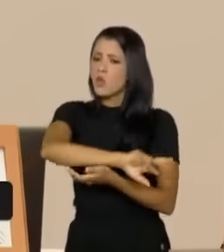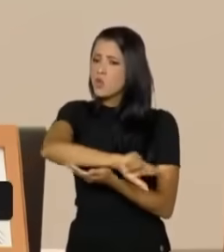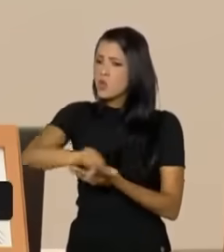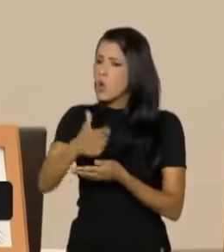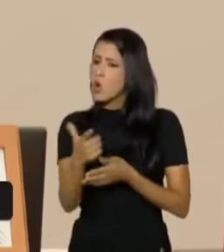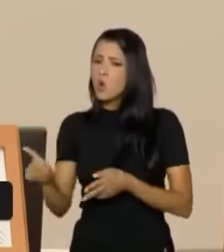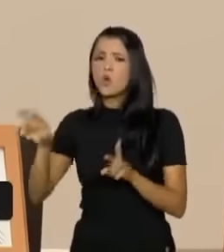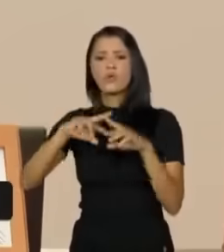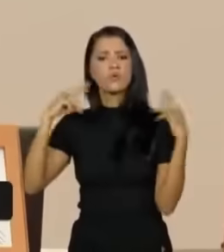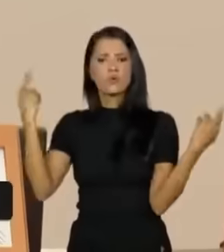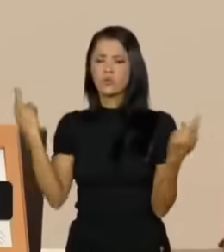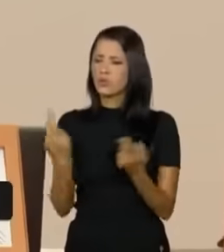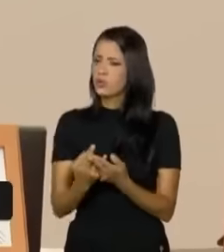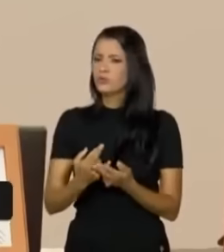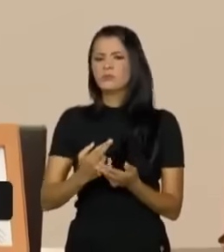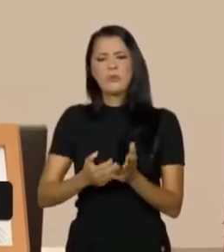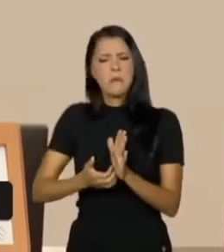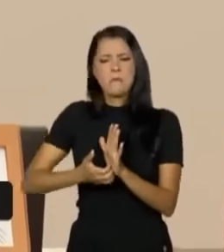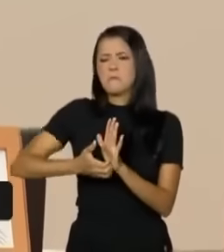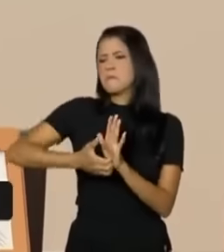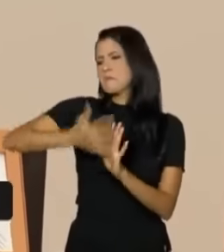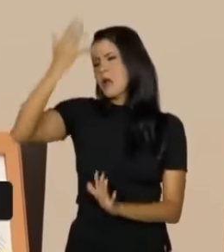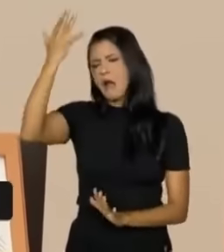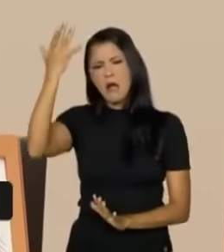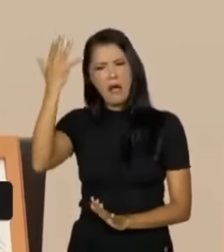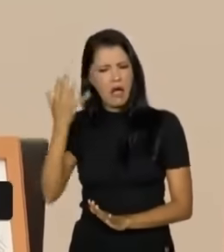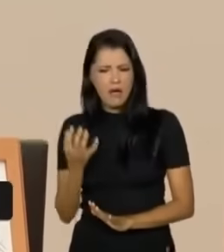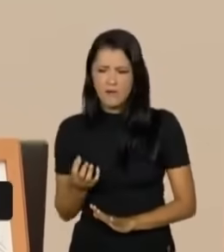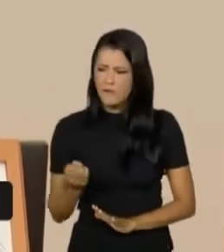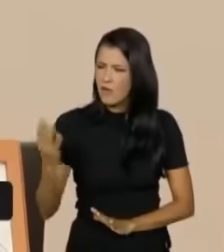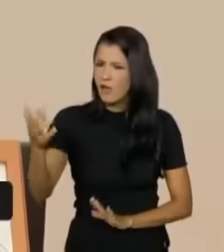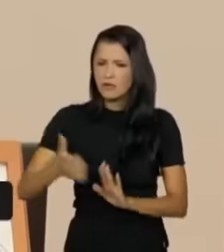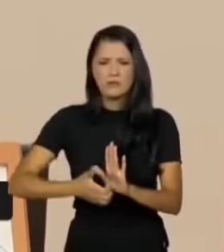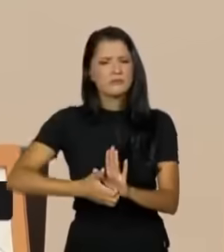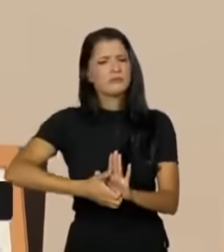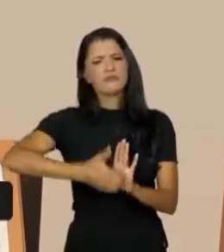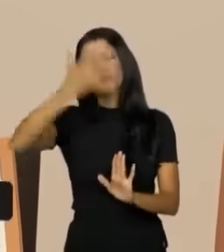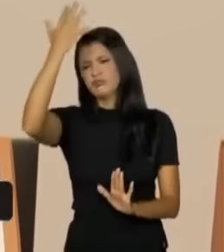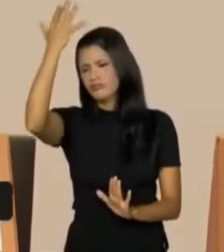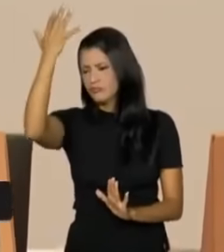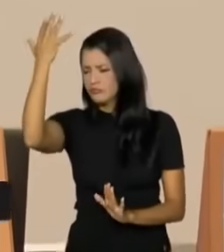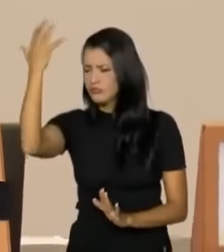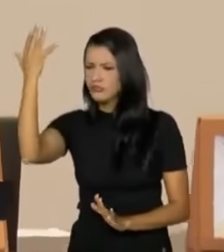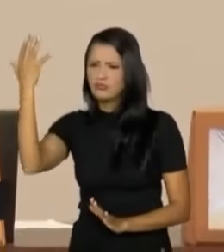outras reuniões, dezenas de viagens, dezenas de...